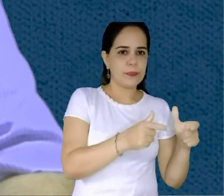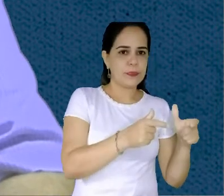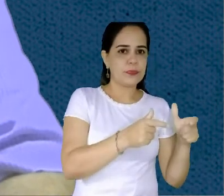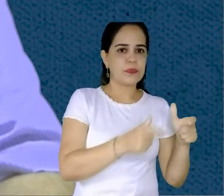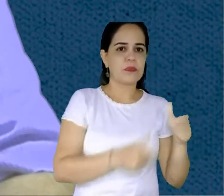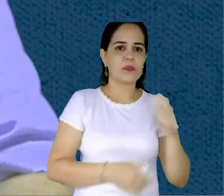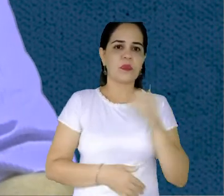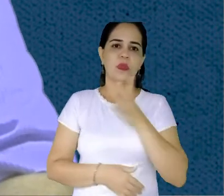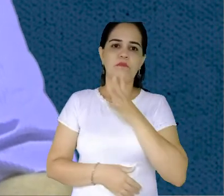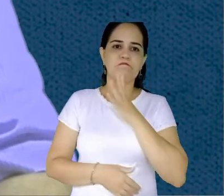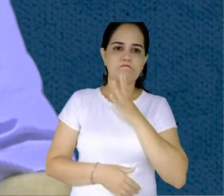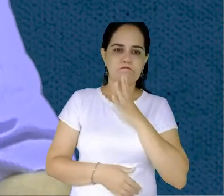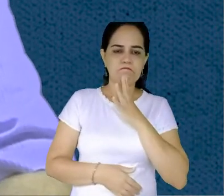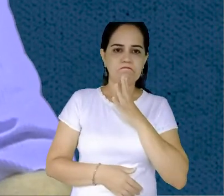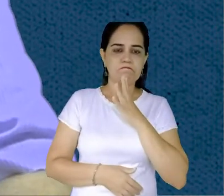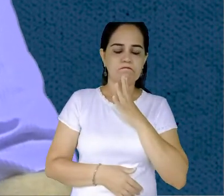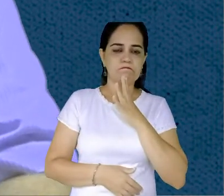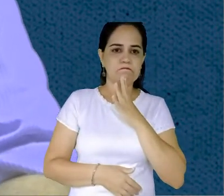Unidos